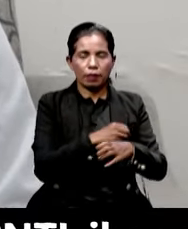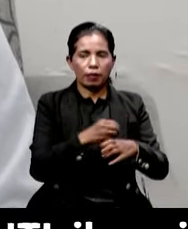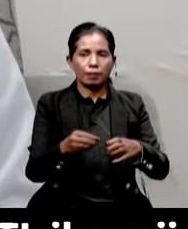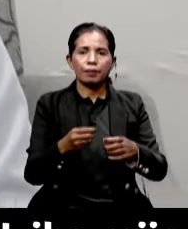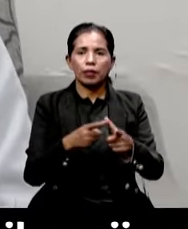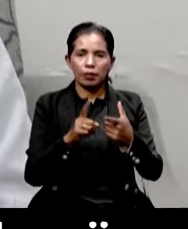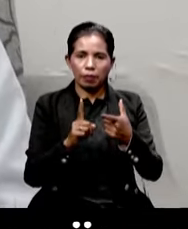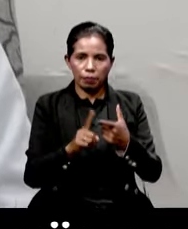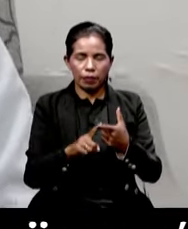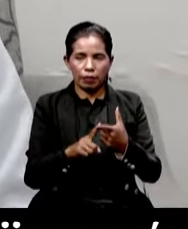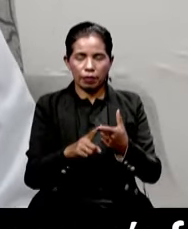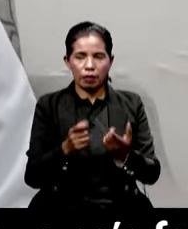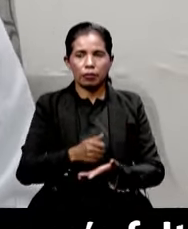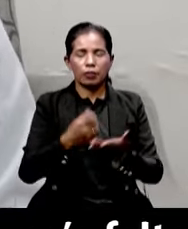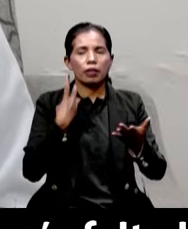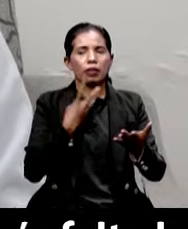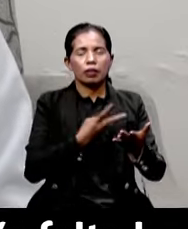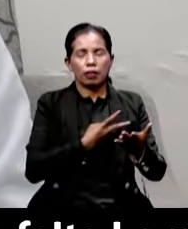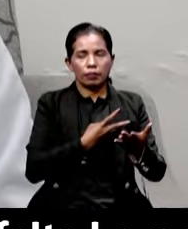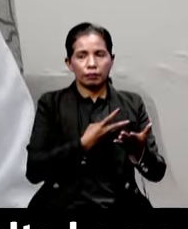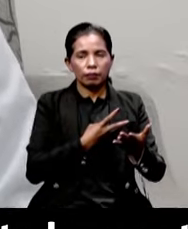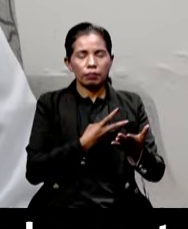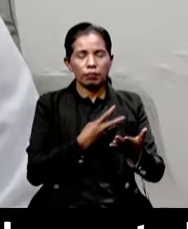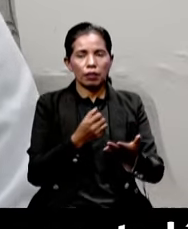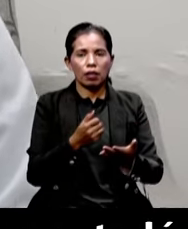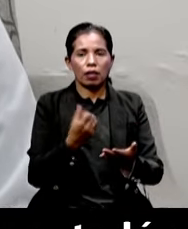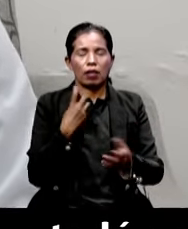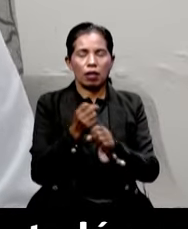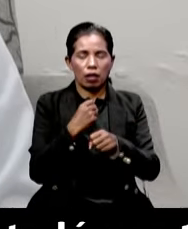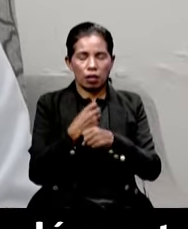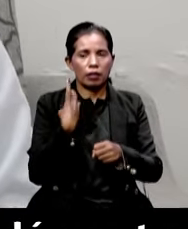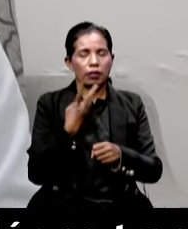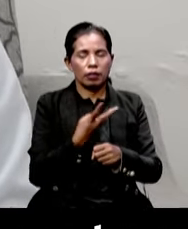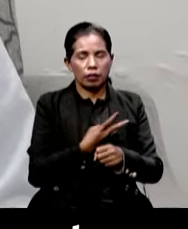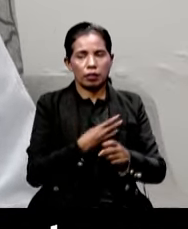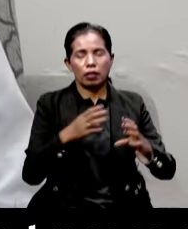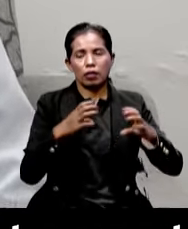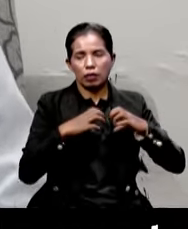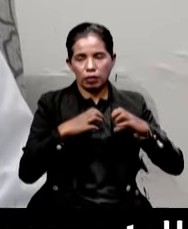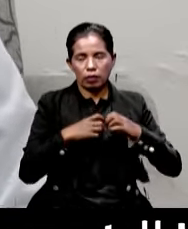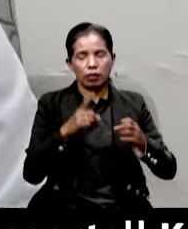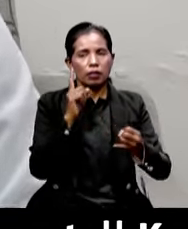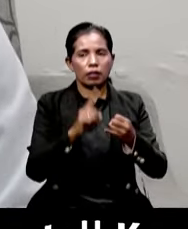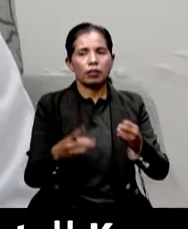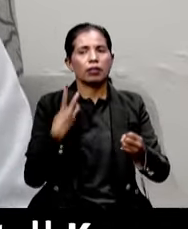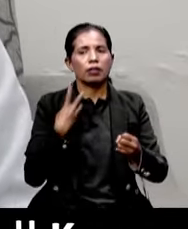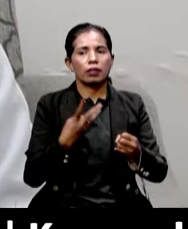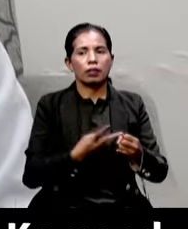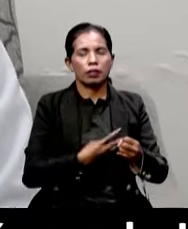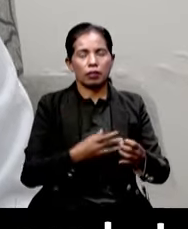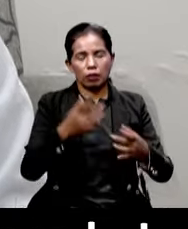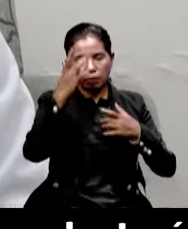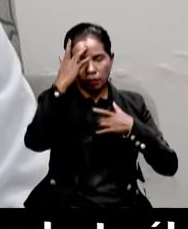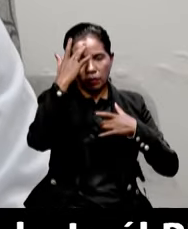microaneurismia ba, então ni ajuda a to halo ruptura la lais ba hei tenia arteria ne, ikus mai sai hamosum